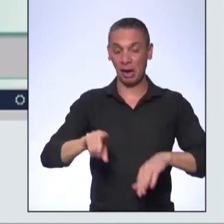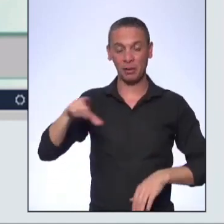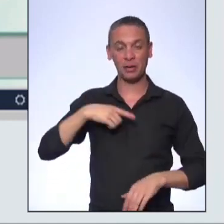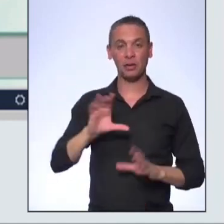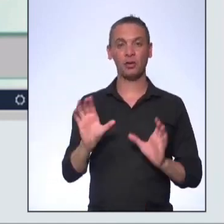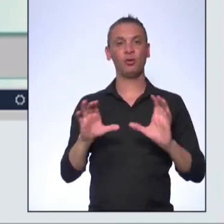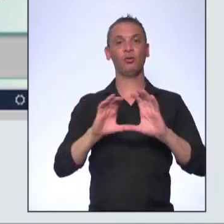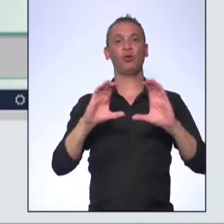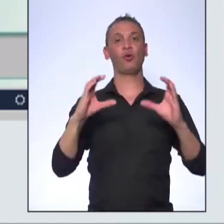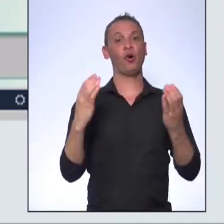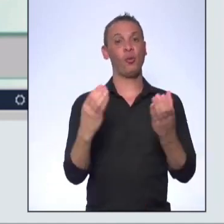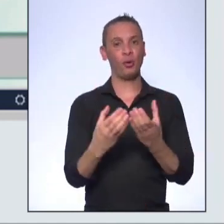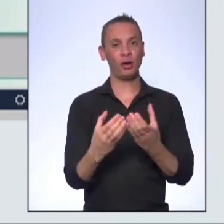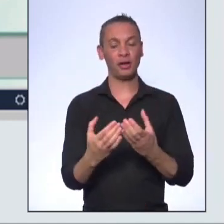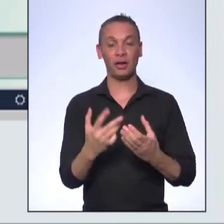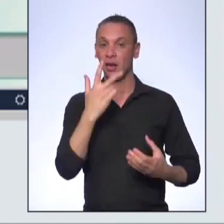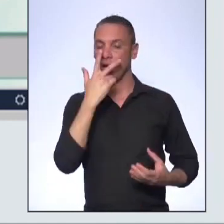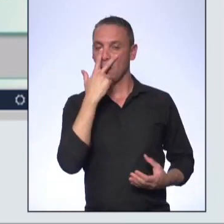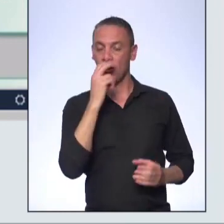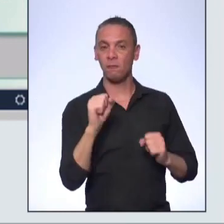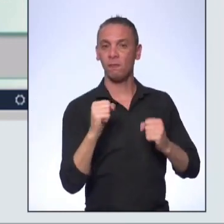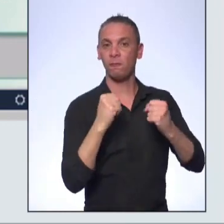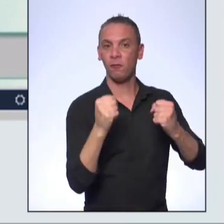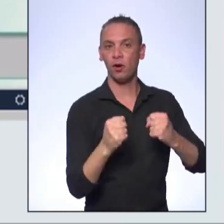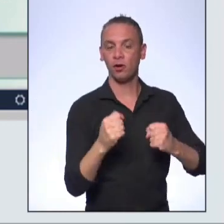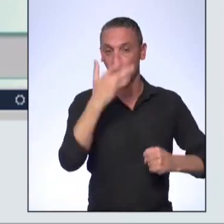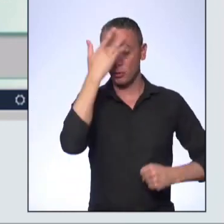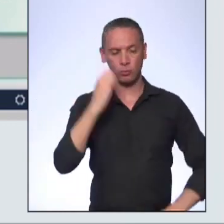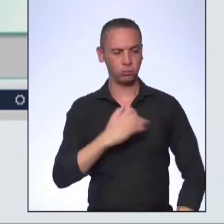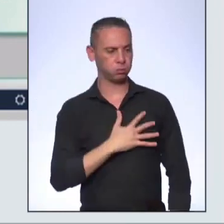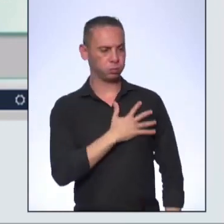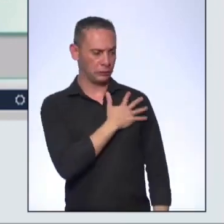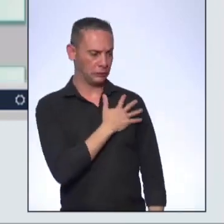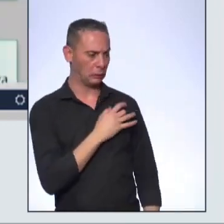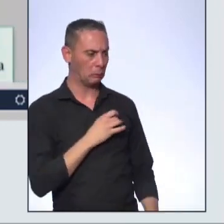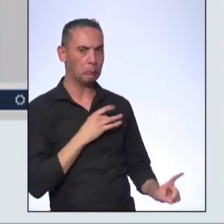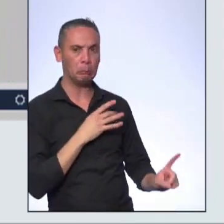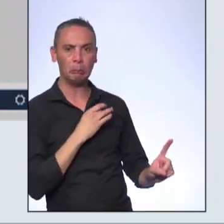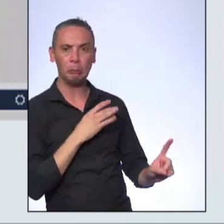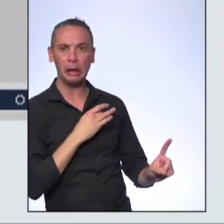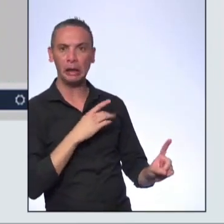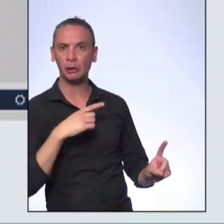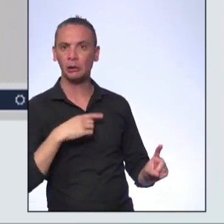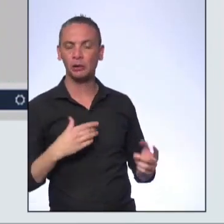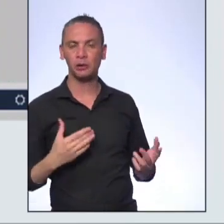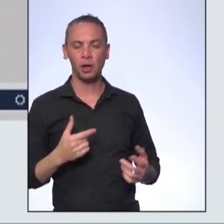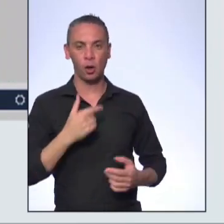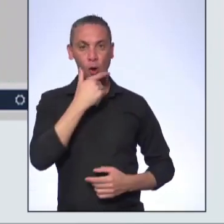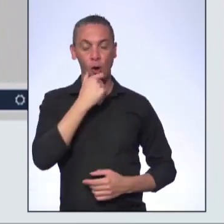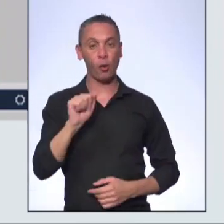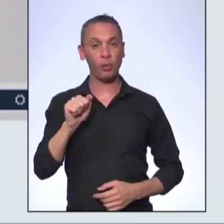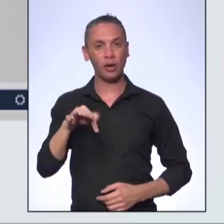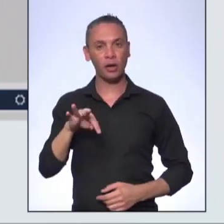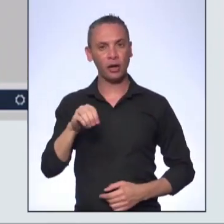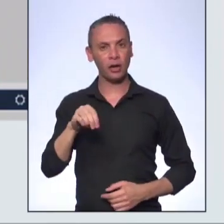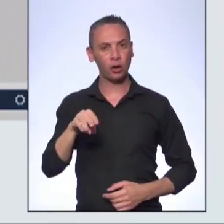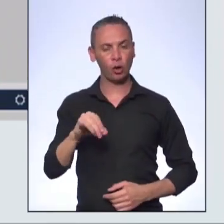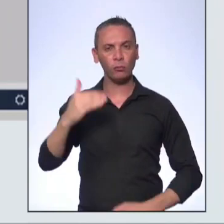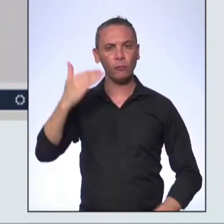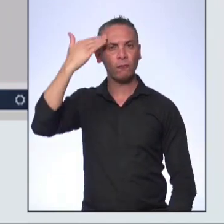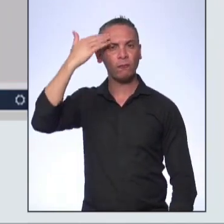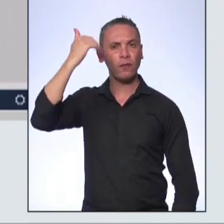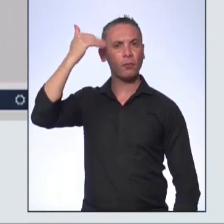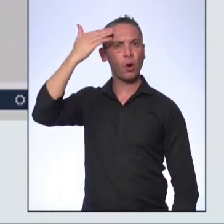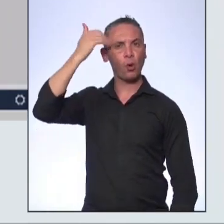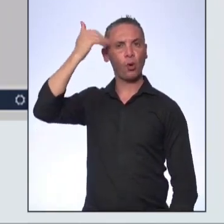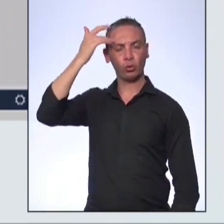comunidade passou a representar uma ameaça ao poder dos coronéis. Antônio Conselheiro ficou famoso e conquistou autoridade entre